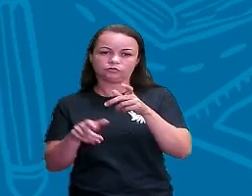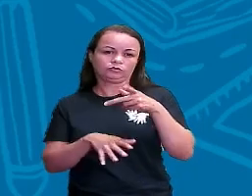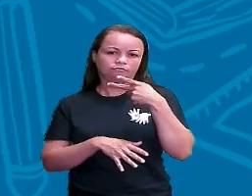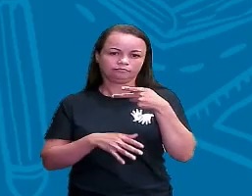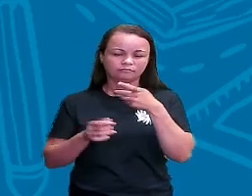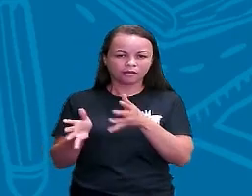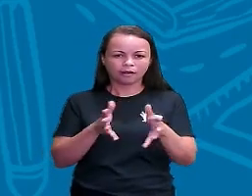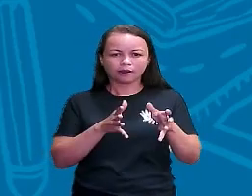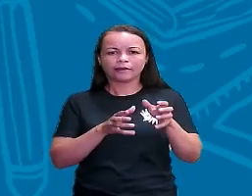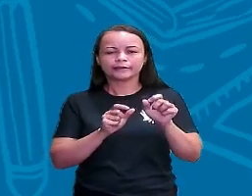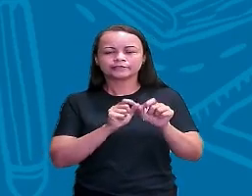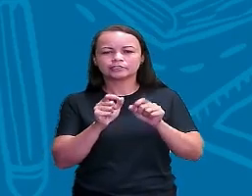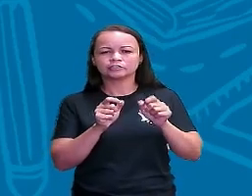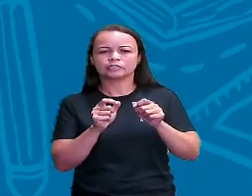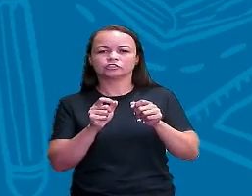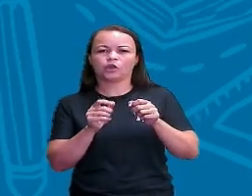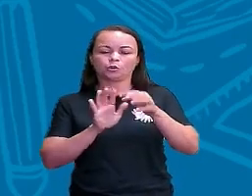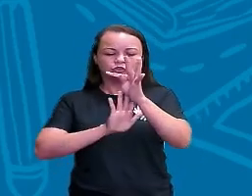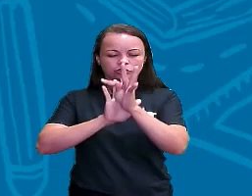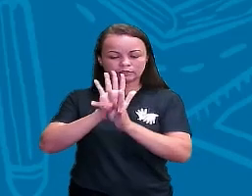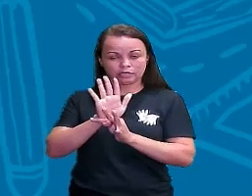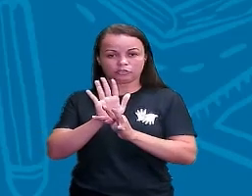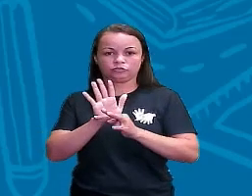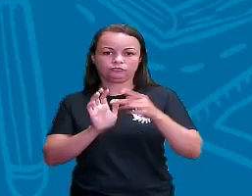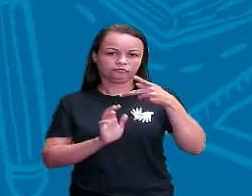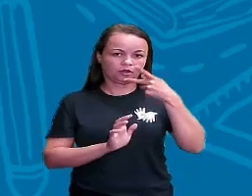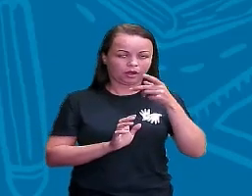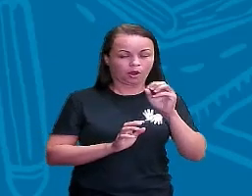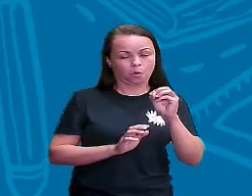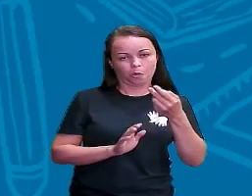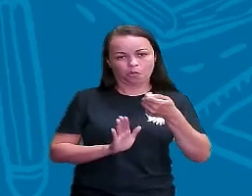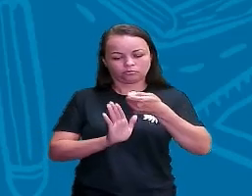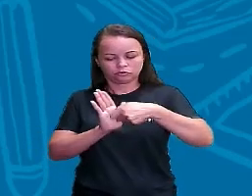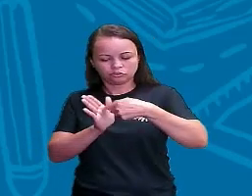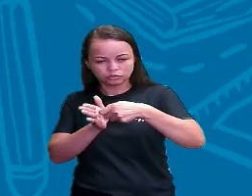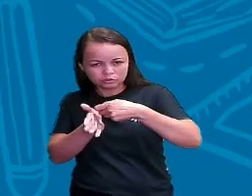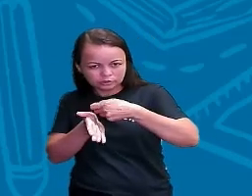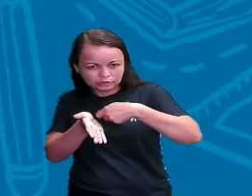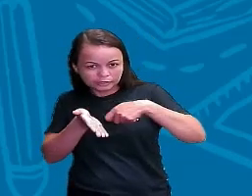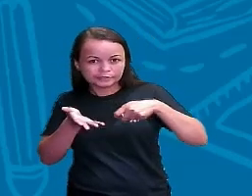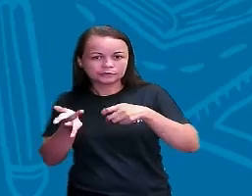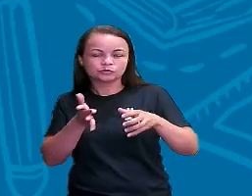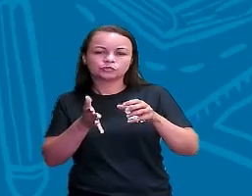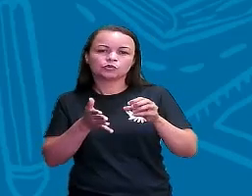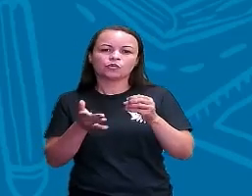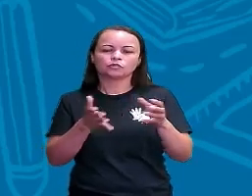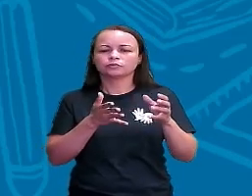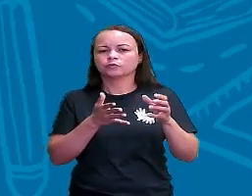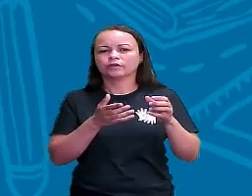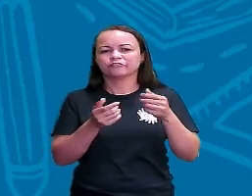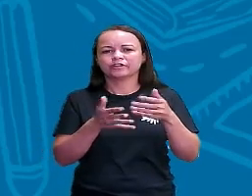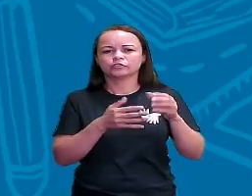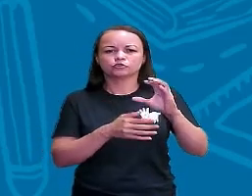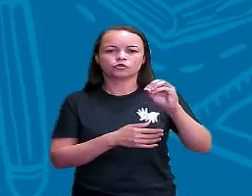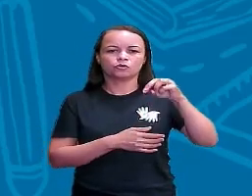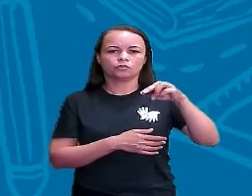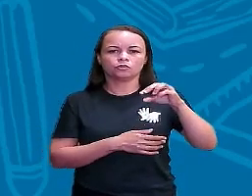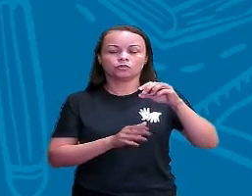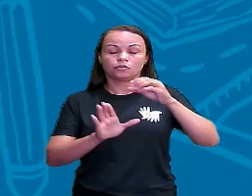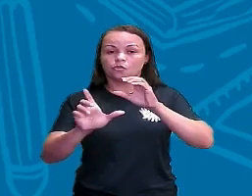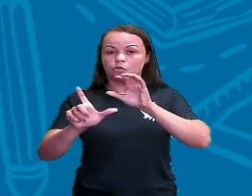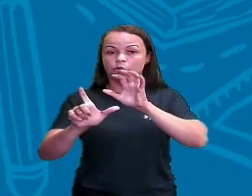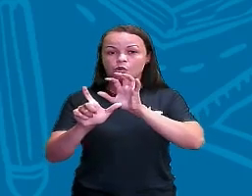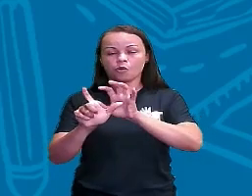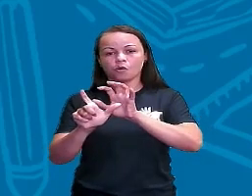seja, deixar os textos falados ou escritos mais expressivos, por meio de efeitos conotativos,